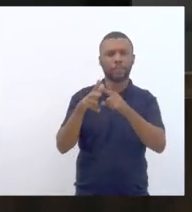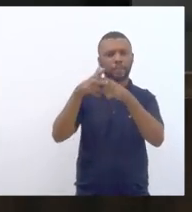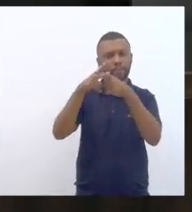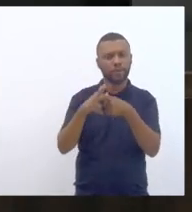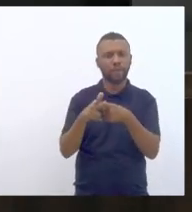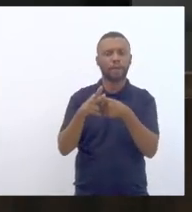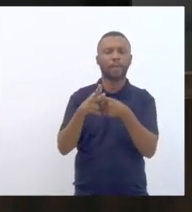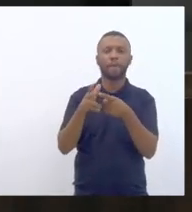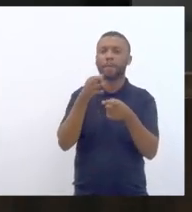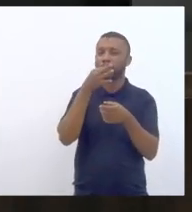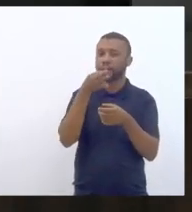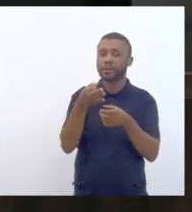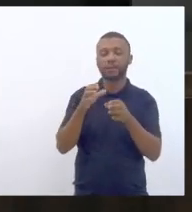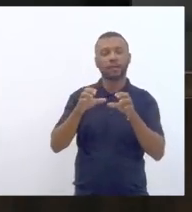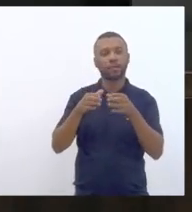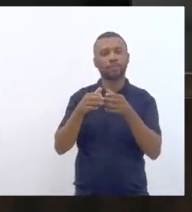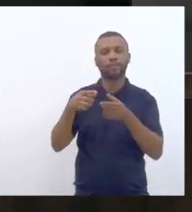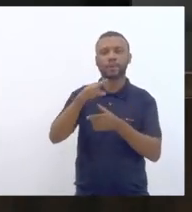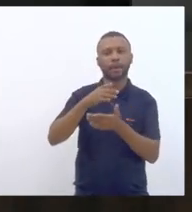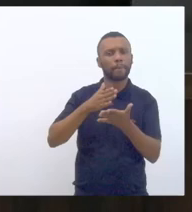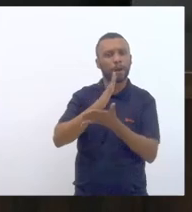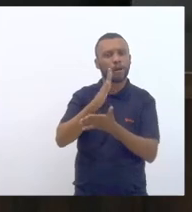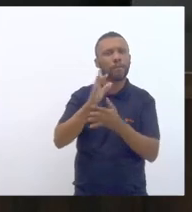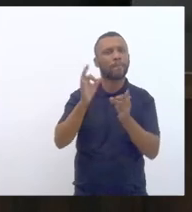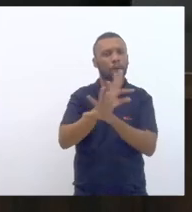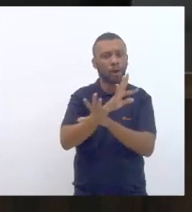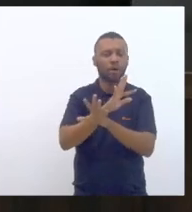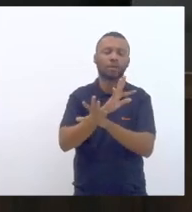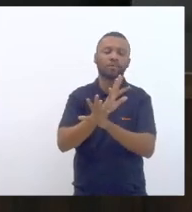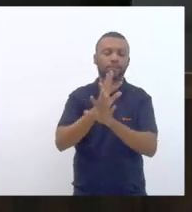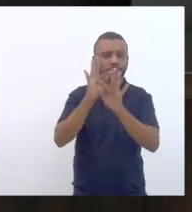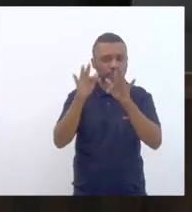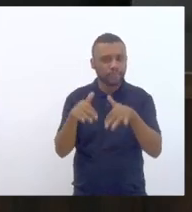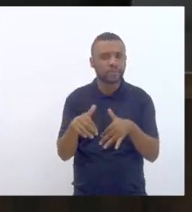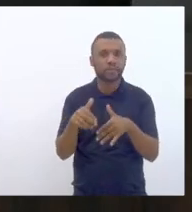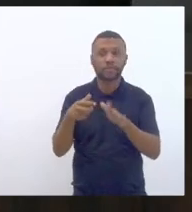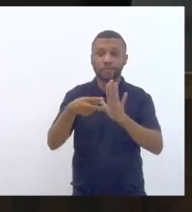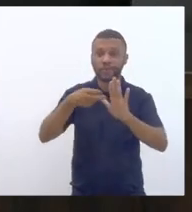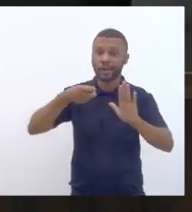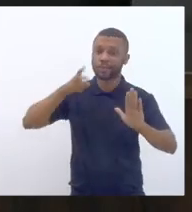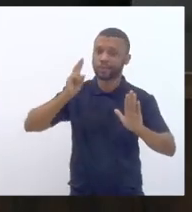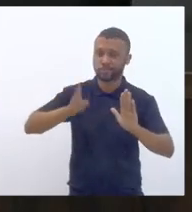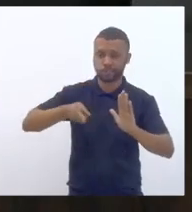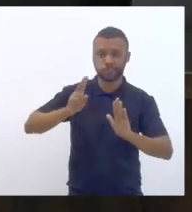da comissão. Senhores que aprovam, permaneçam como estão, aprovado, vetos mantidos.